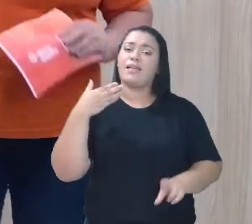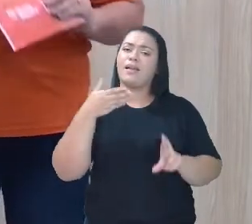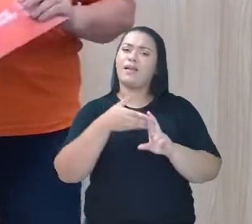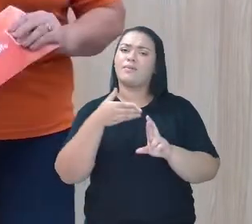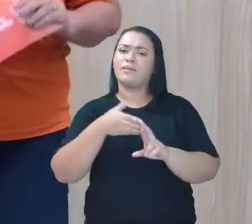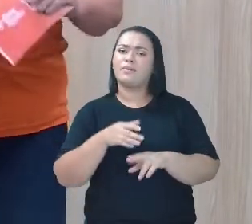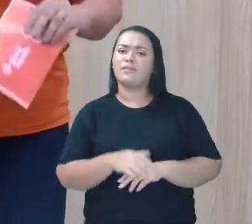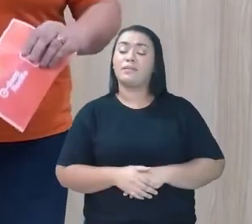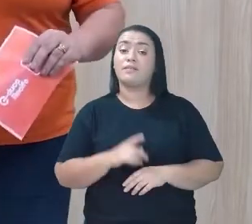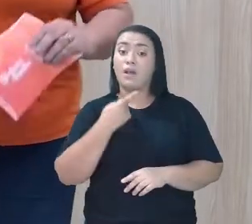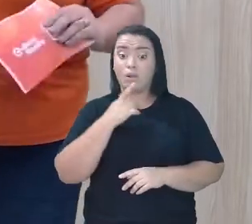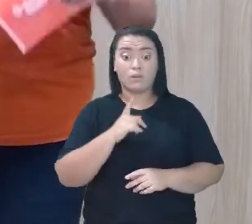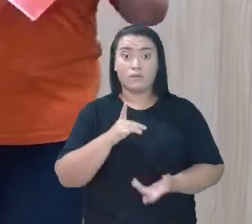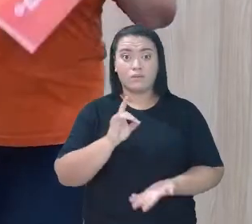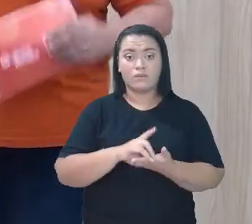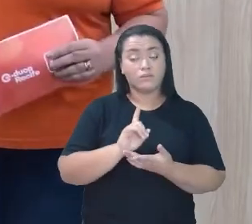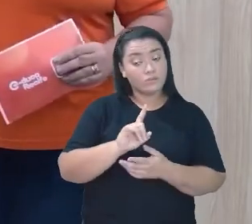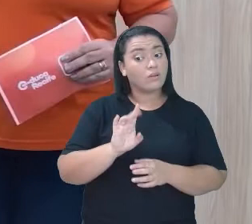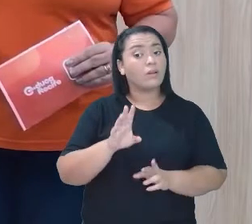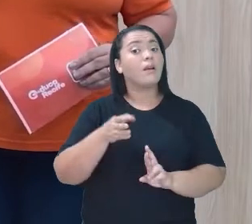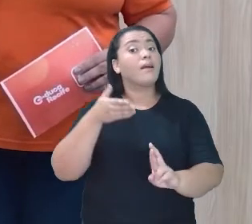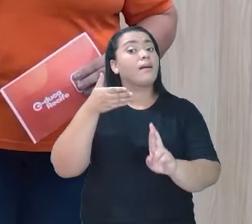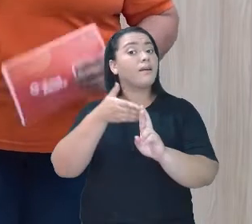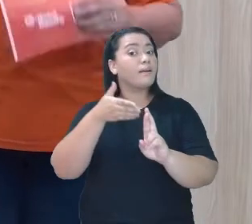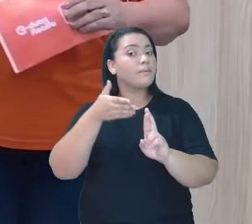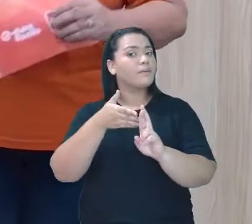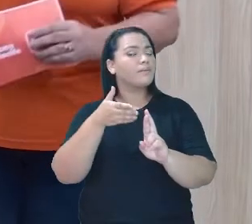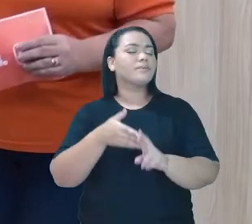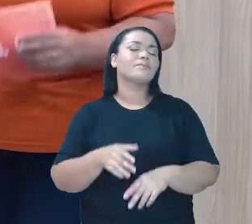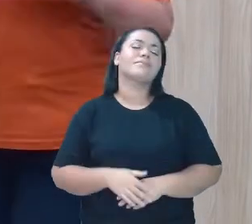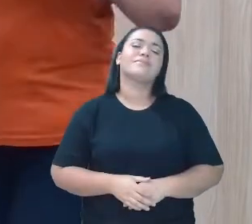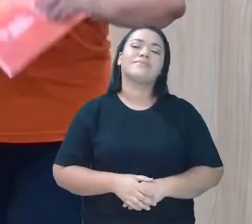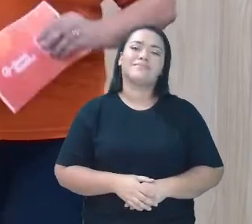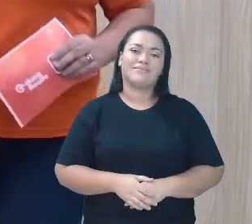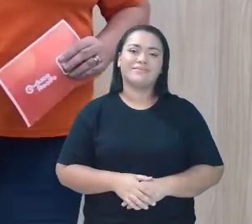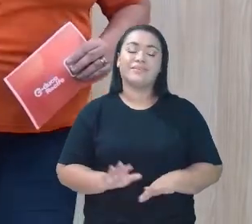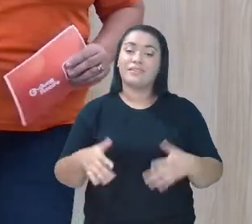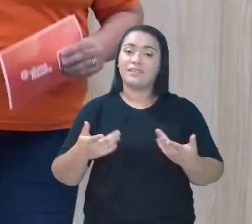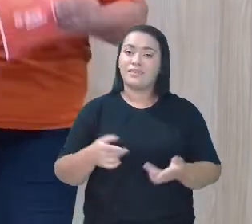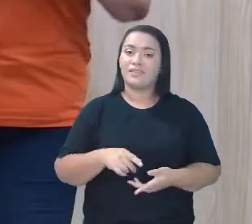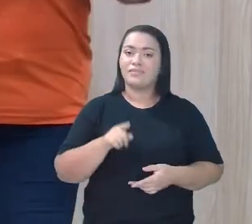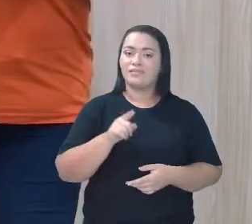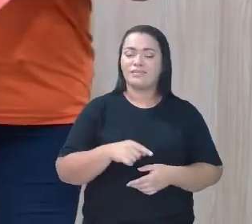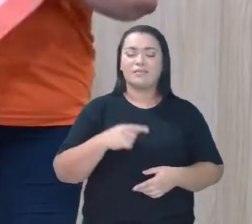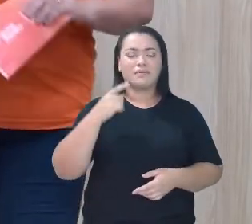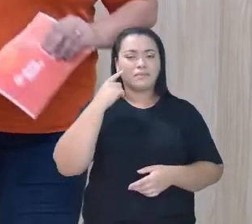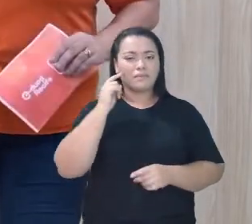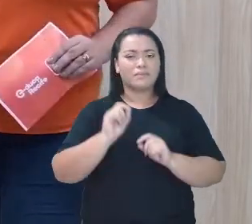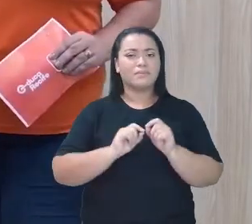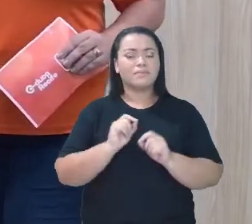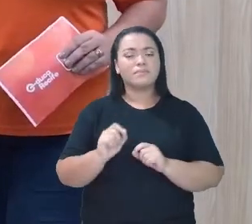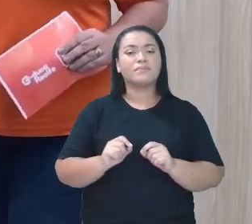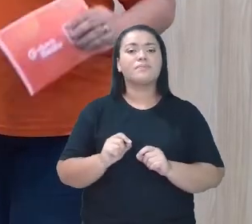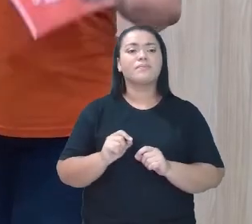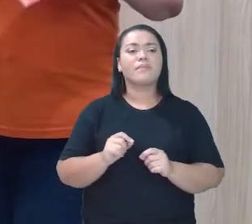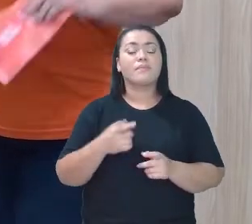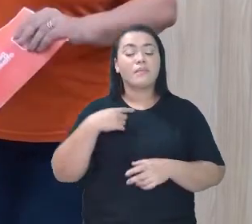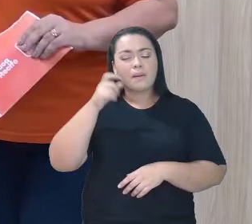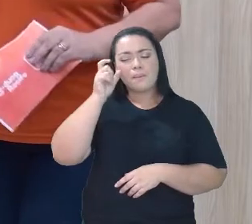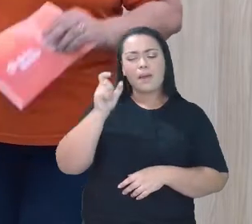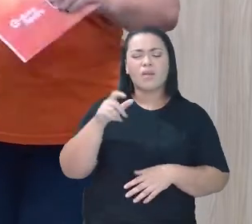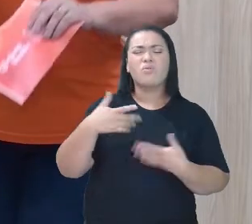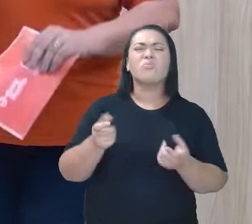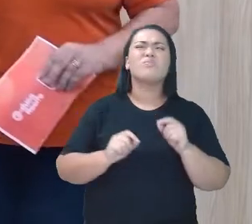representação. Não é realmente, é uma representação, tá certo? Então fica atento e vai pensando aí e